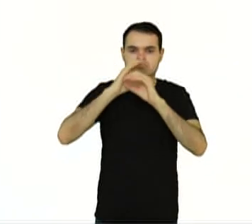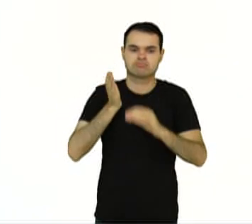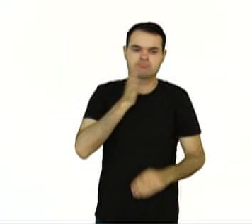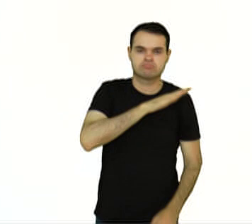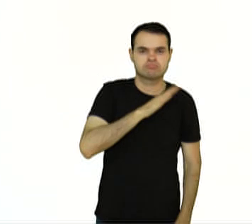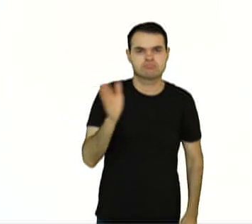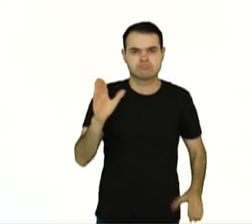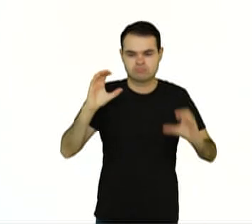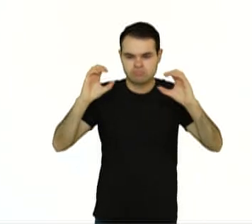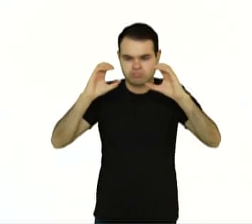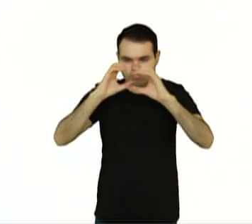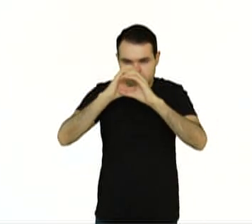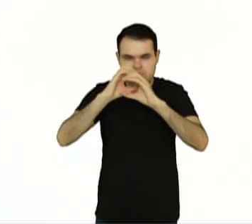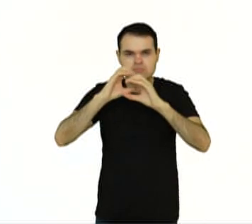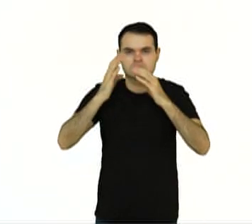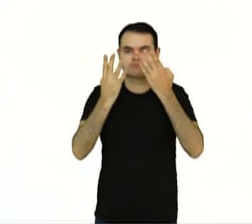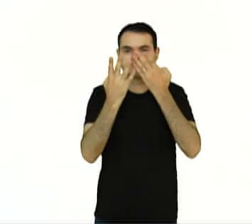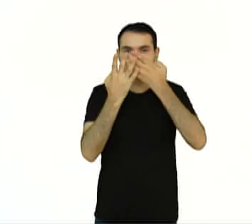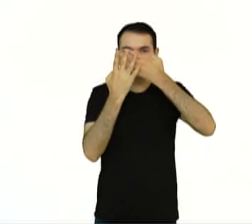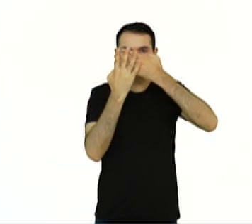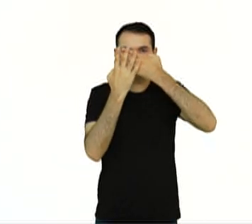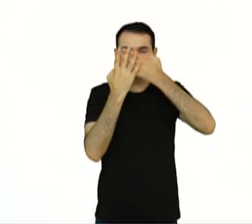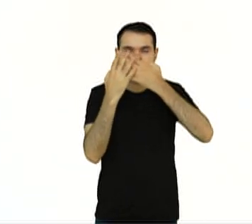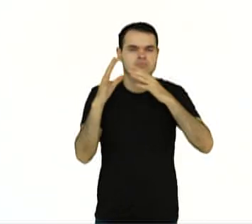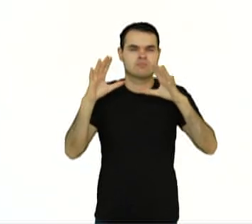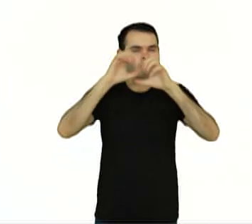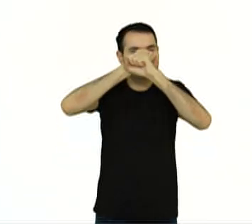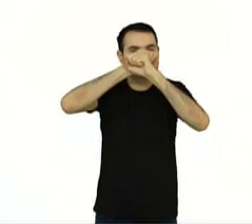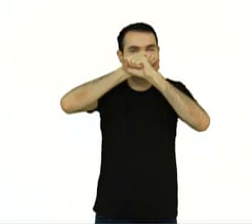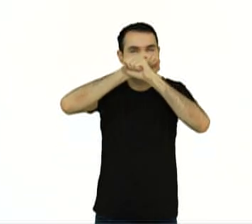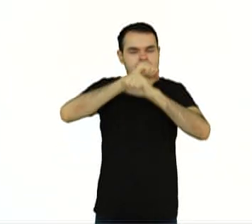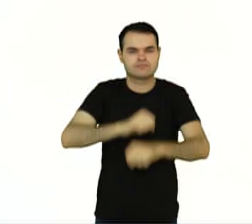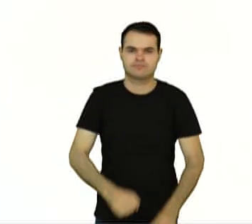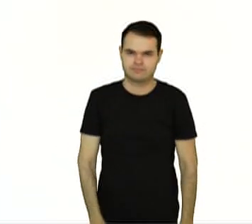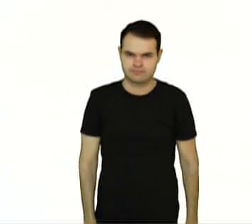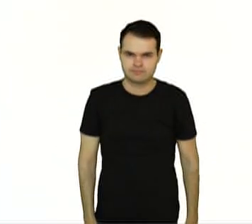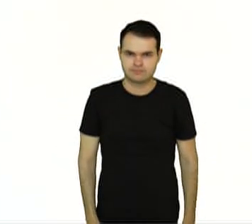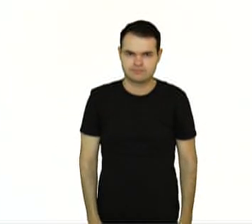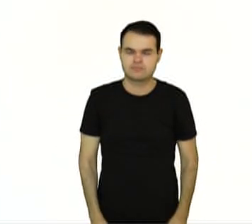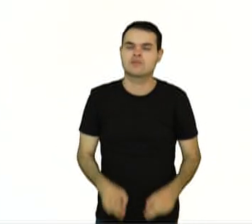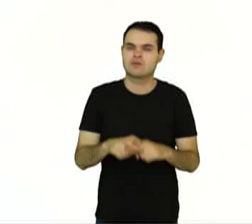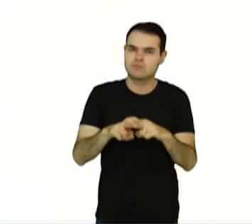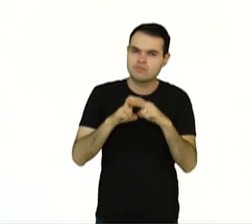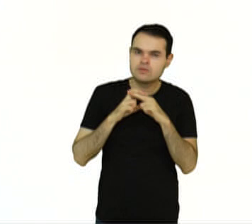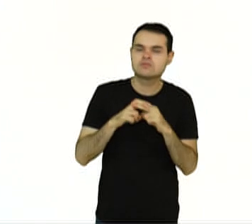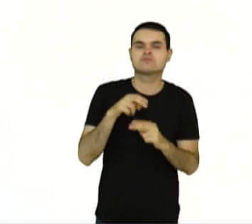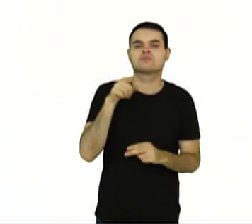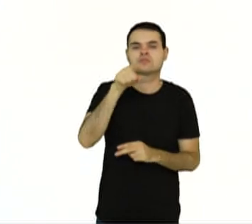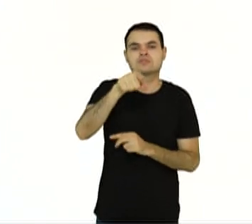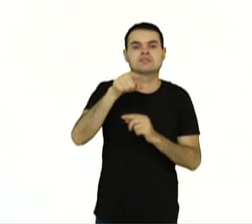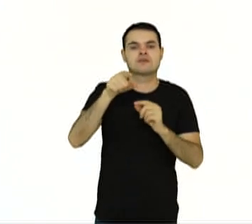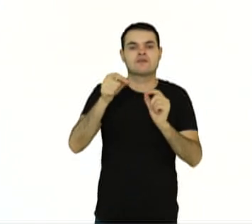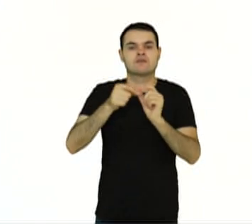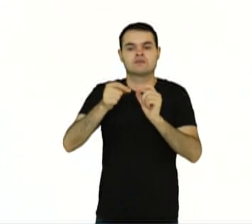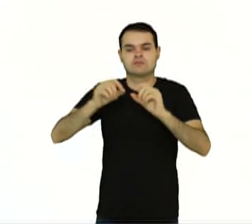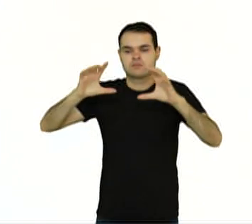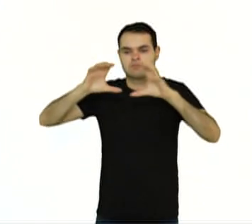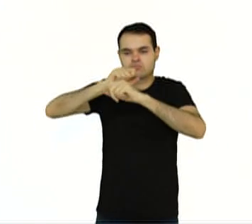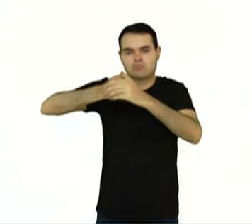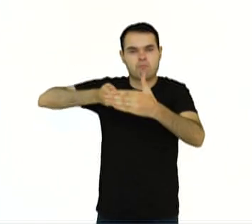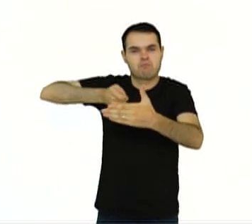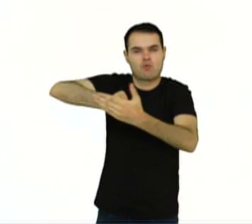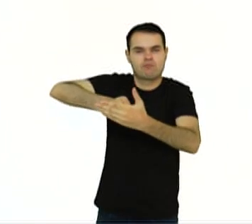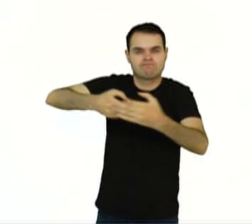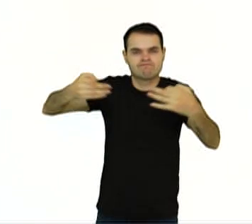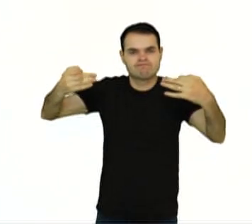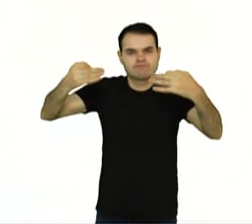tem um bloqueio total da luminosidade, certo? Então, isso é a correspondência que temos. Por isso, para você fazer um bloqueio efetivo, precisa de